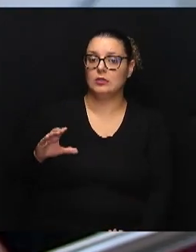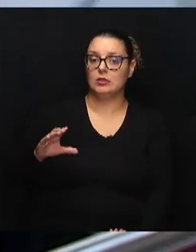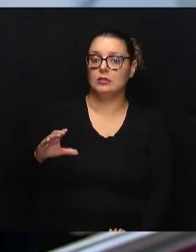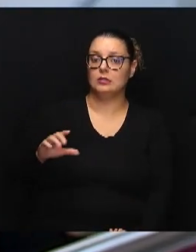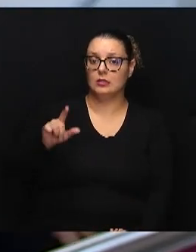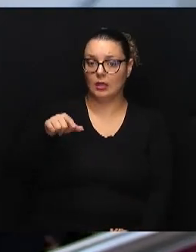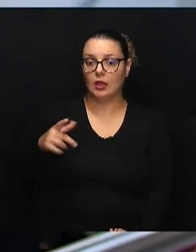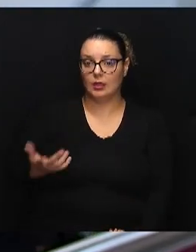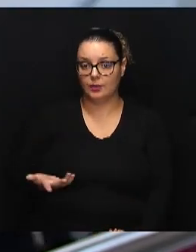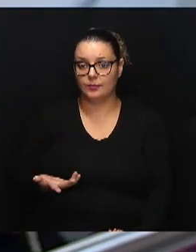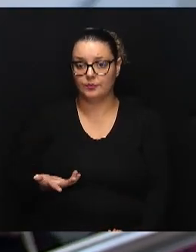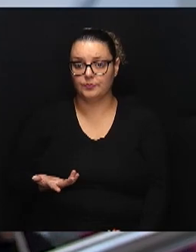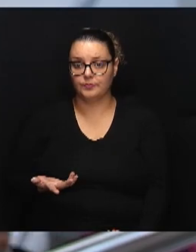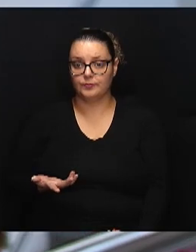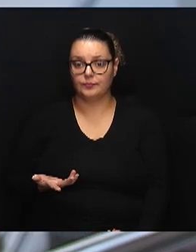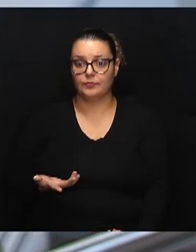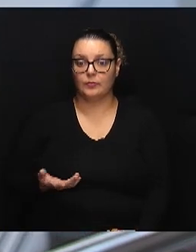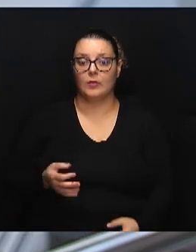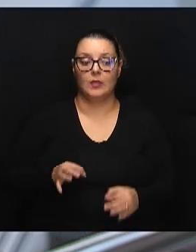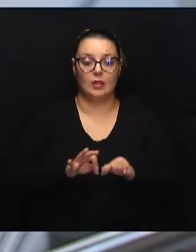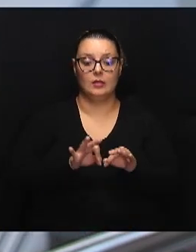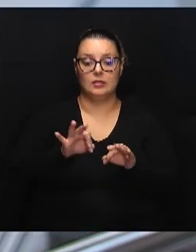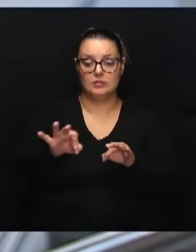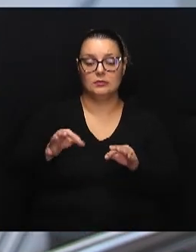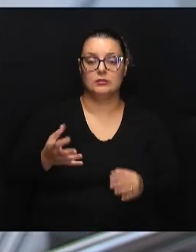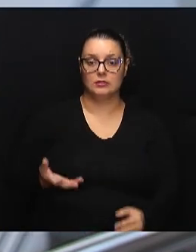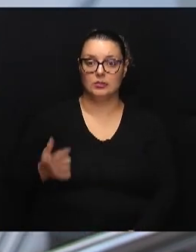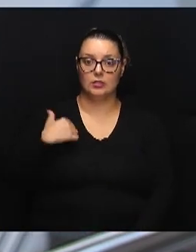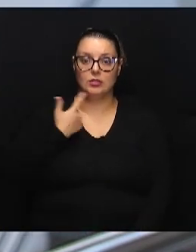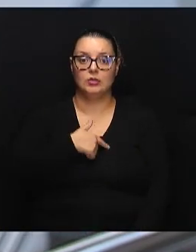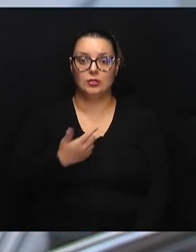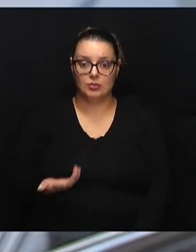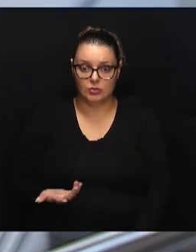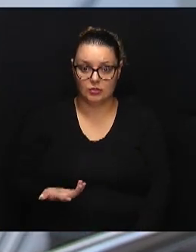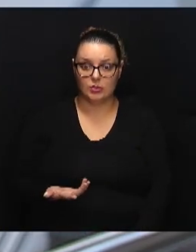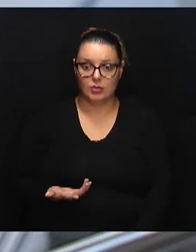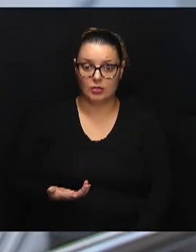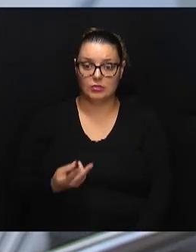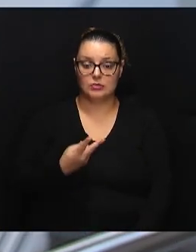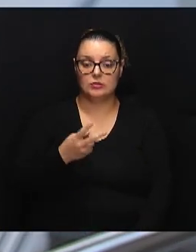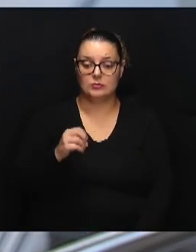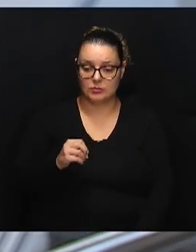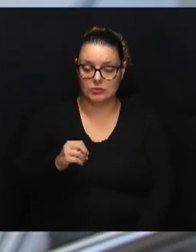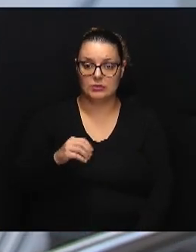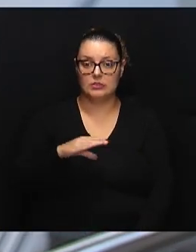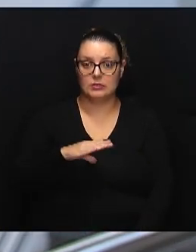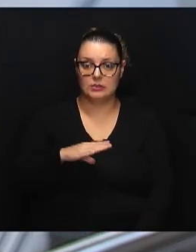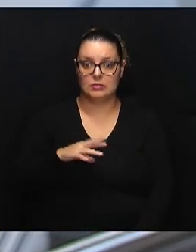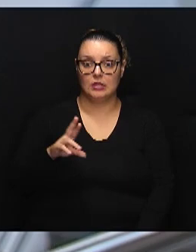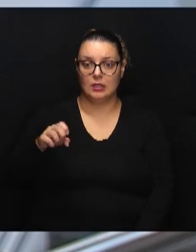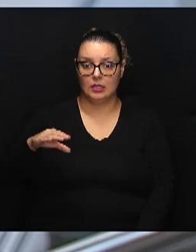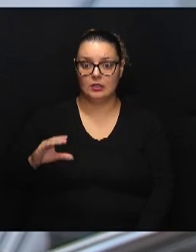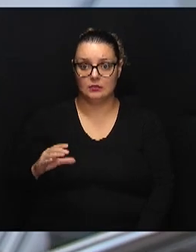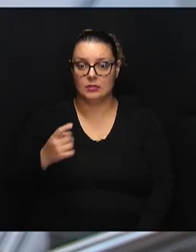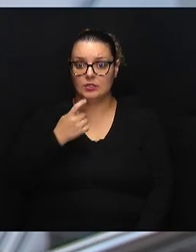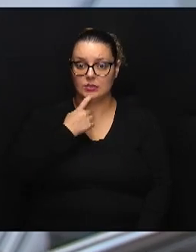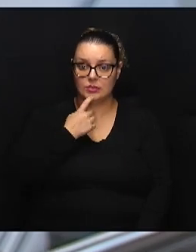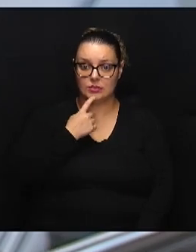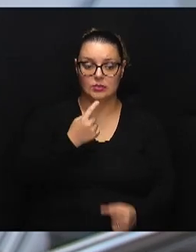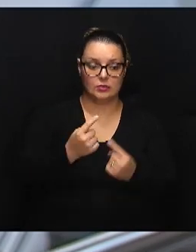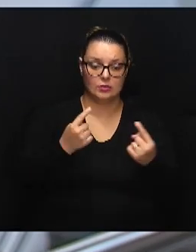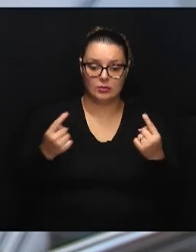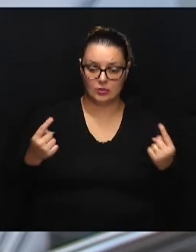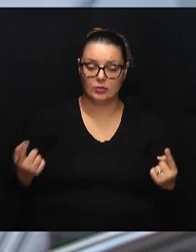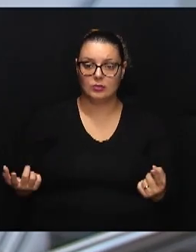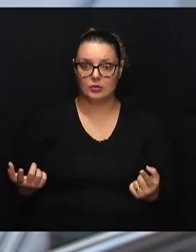muito extensa, né? Nós aí estamos, são 20 cidades na região metropolitana de Campinas, cada um com a